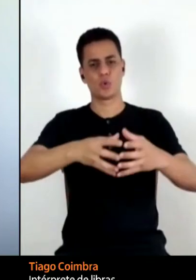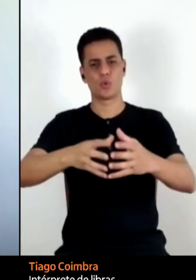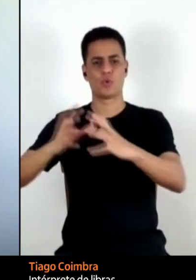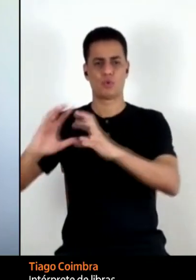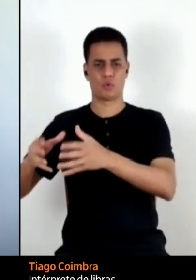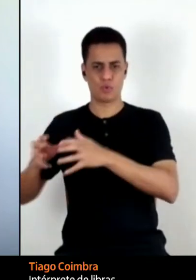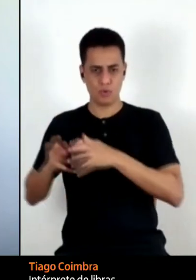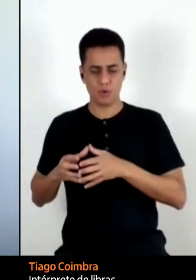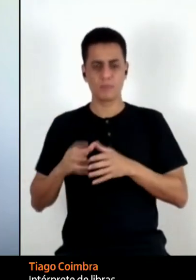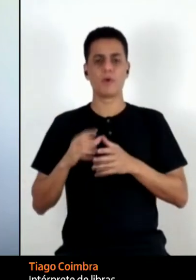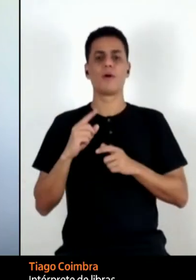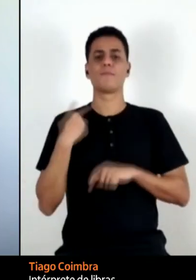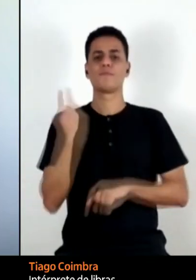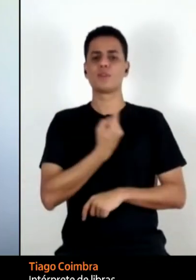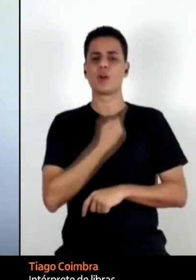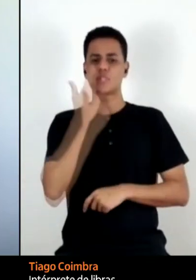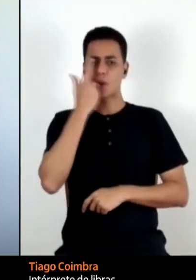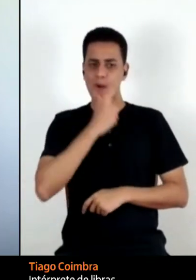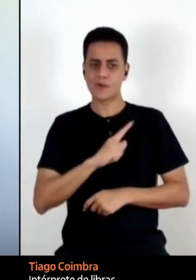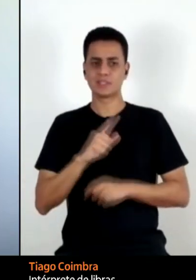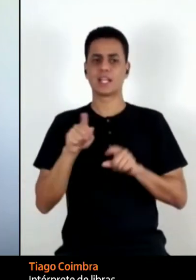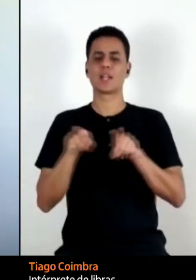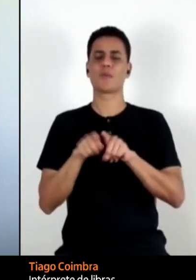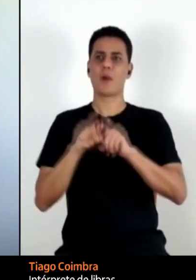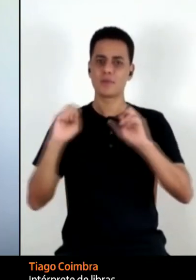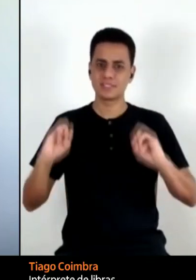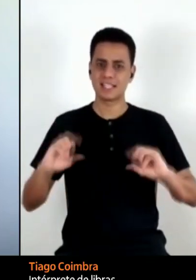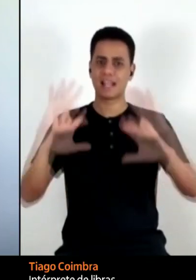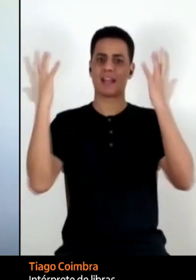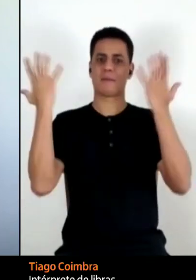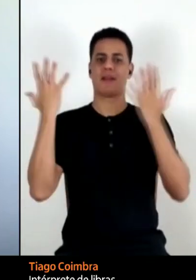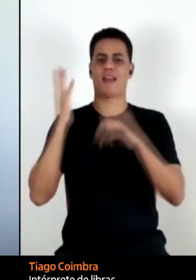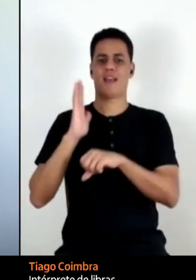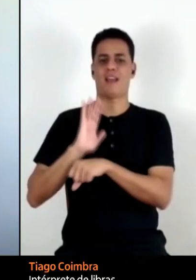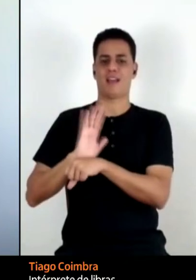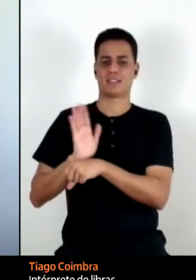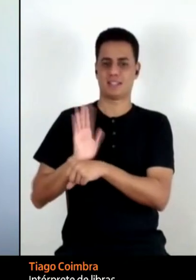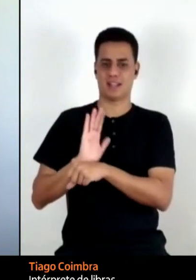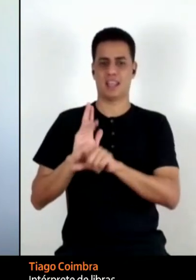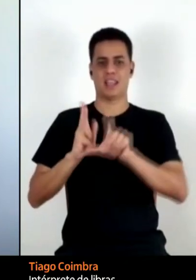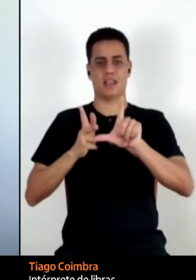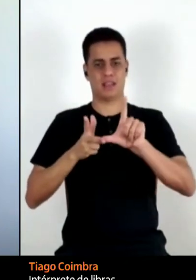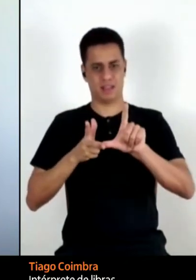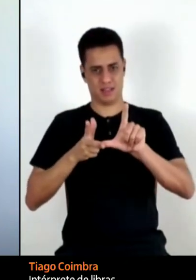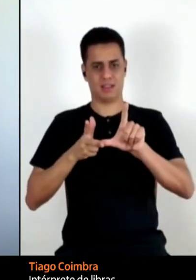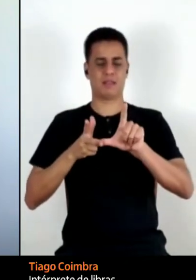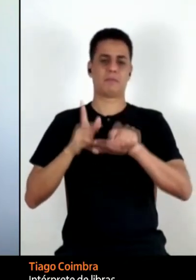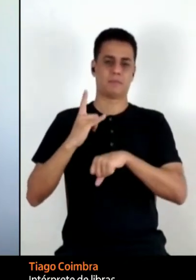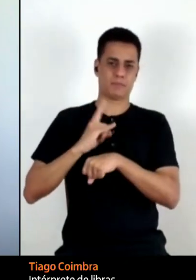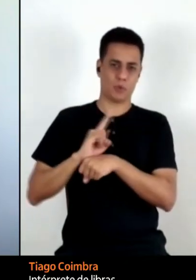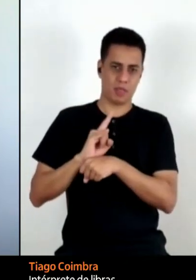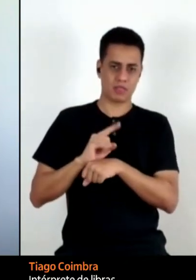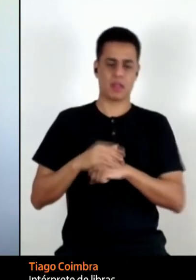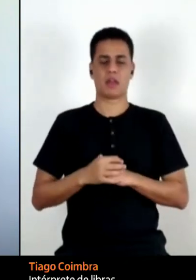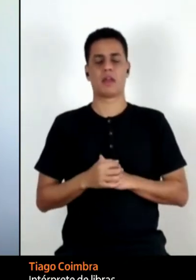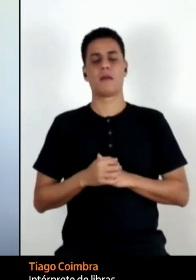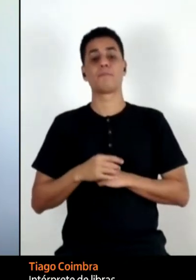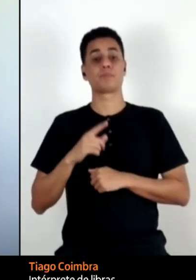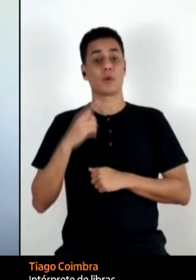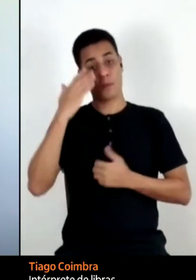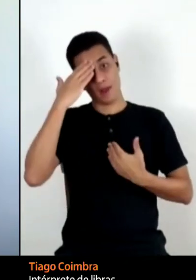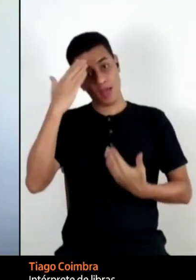esta celebração do cinema documentário. Obrigado também pela presença de cada um de vocês. Eu